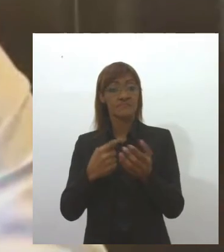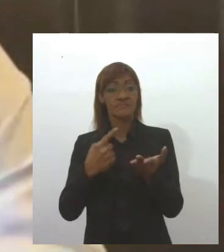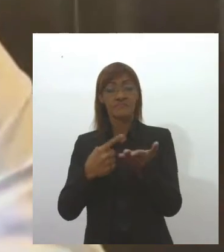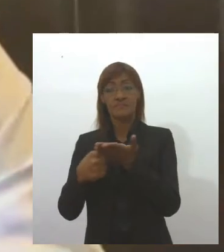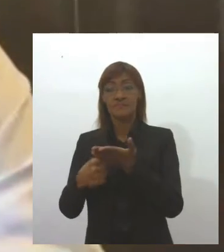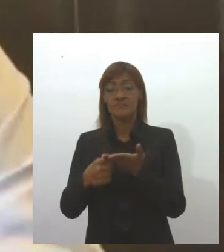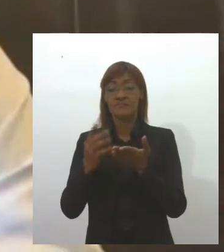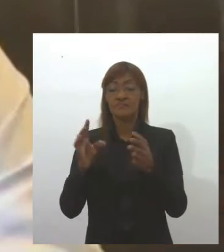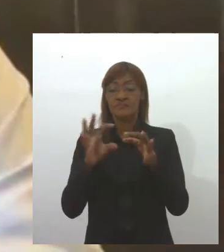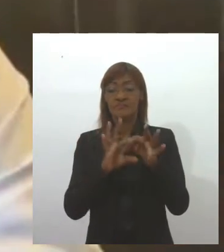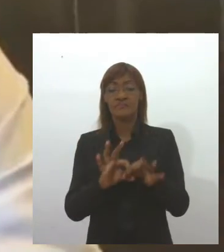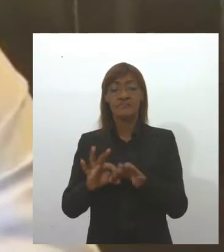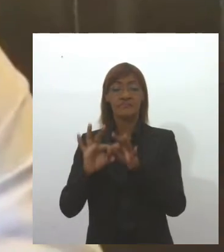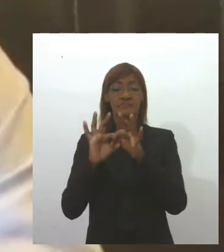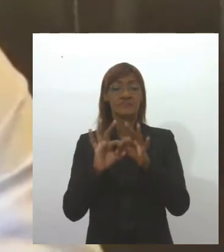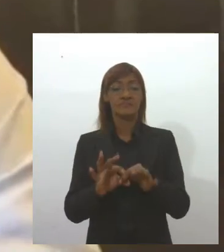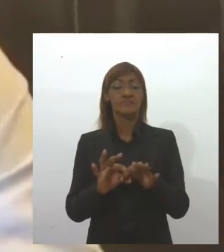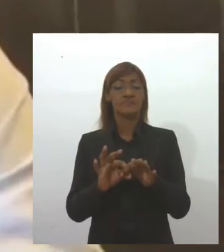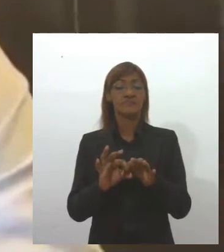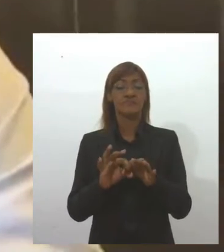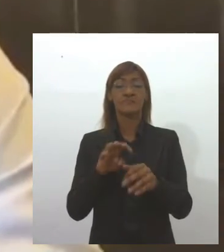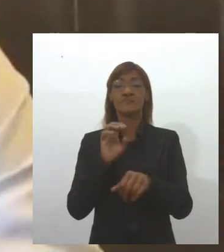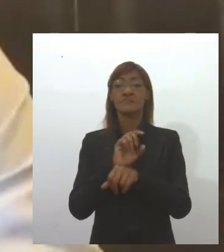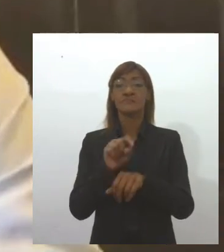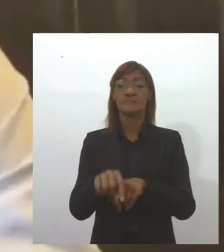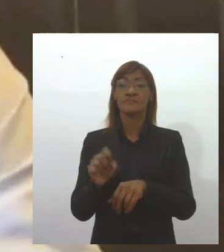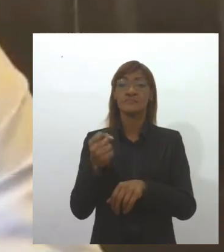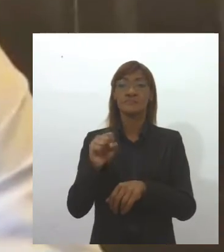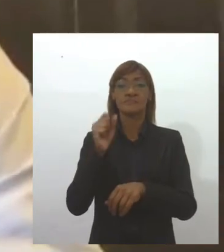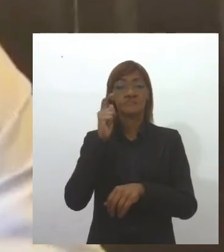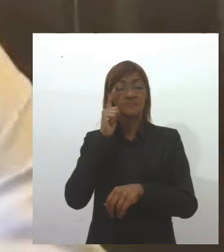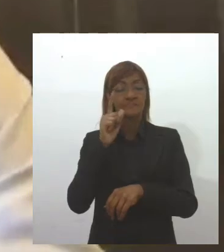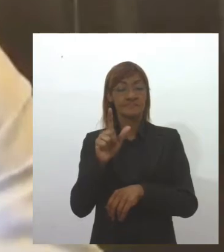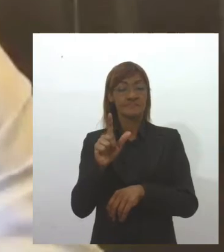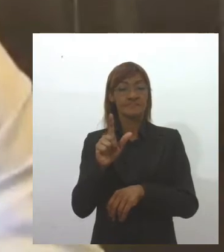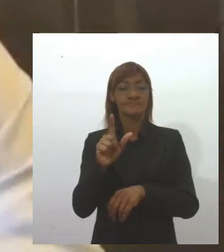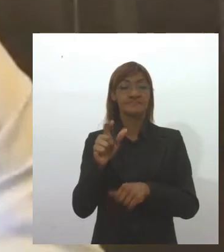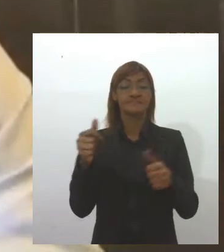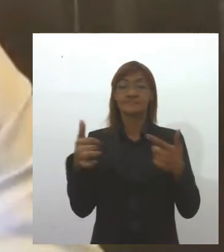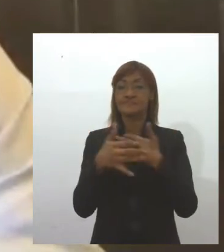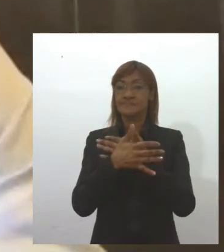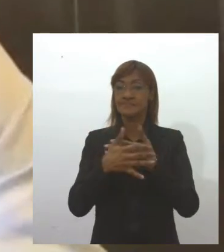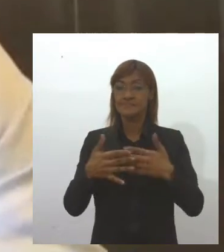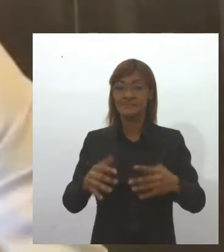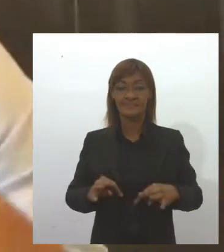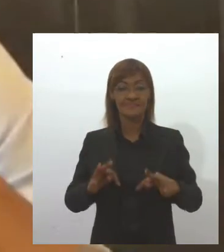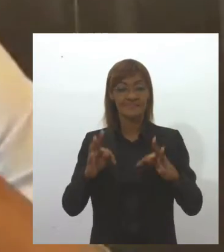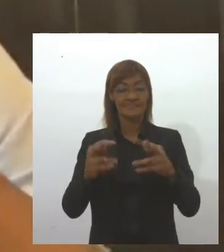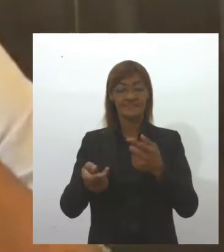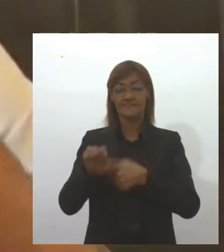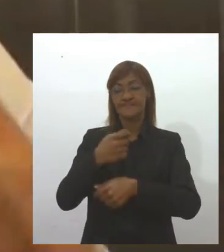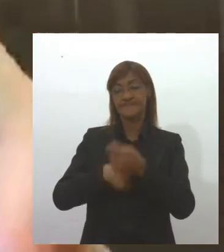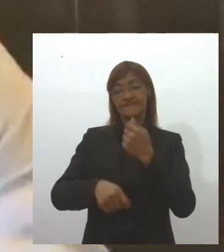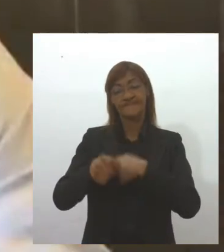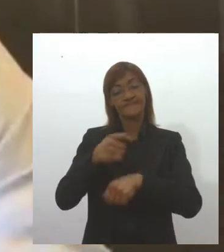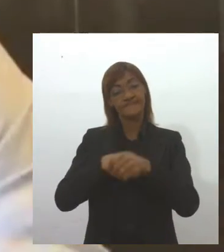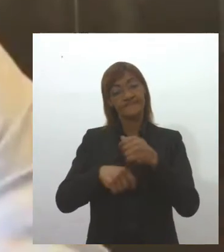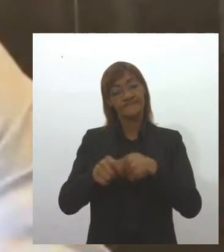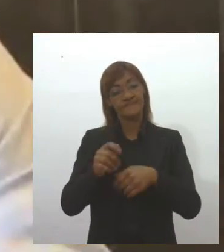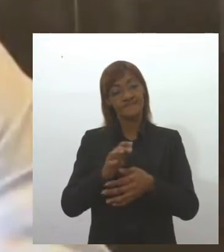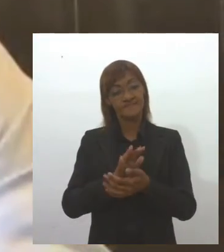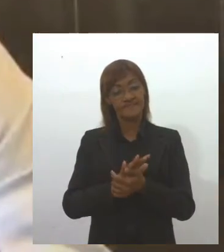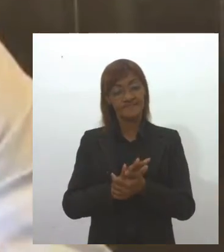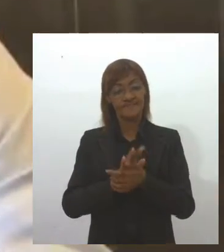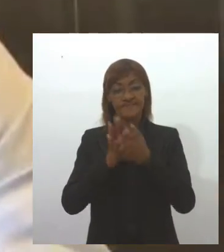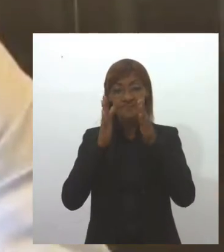união, só quem tem a ganhar é o estado de Sergipe, é nossa capital Aracaju, para fomentar a economia, a gente voltar a ver a economia